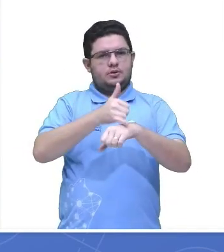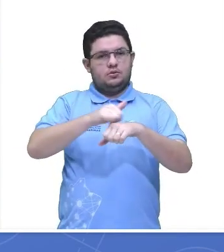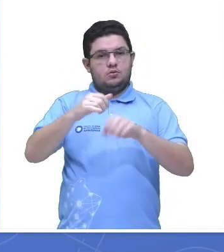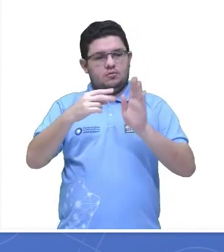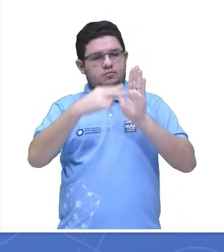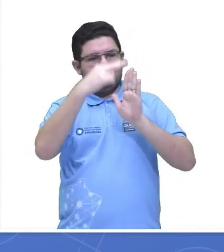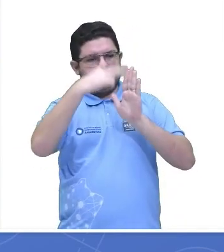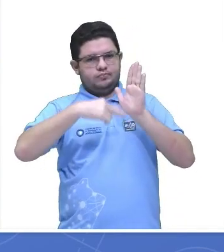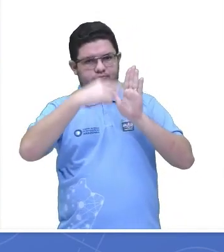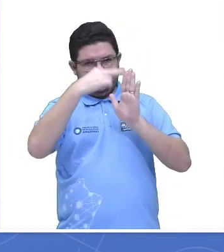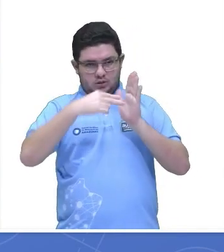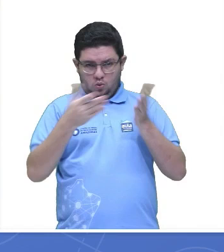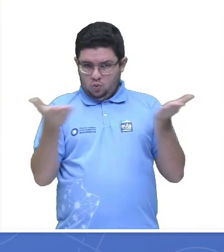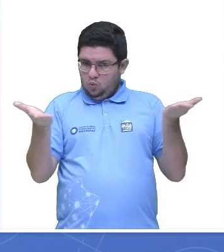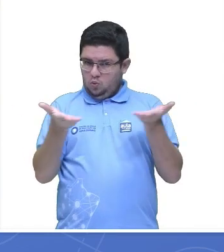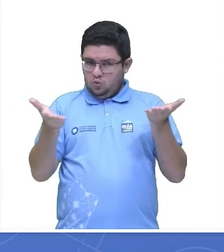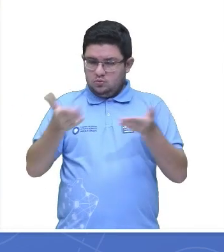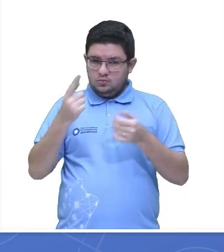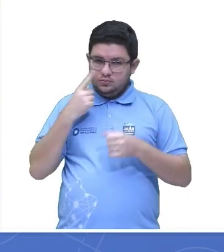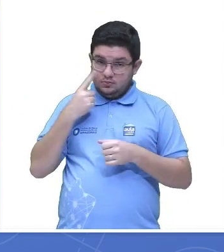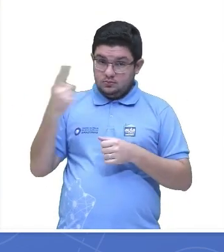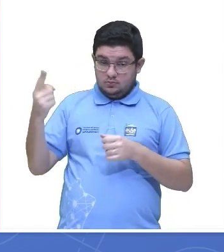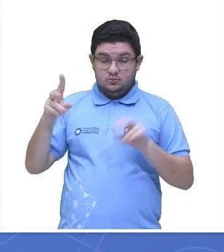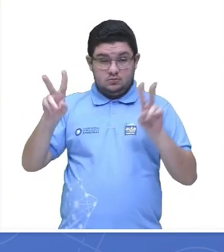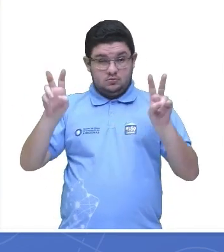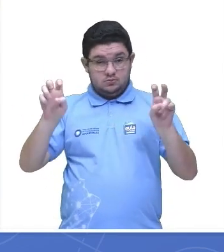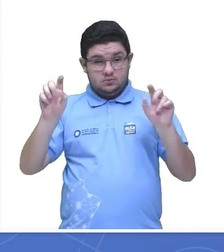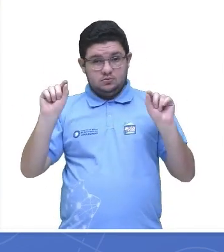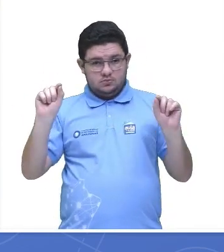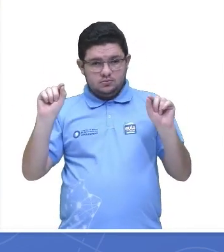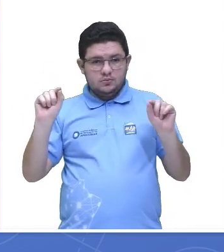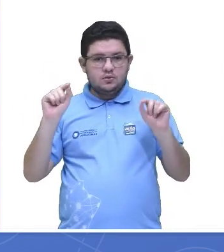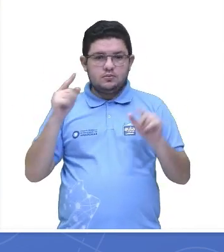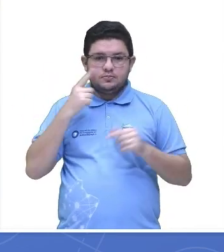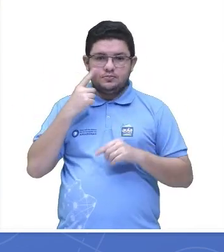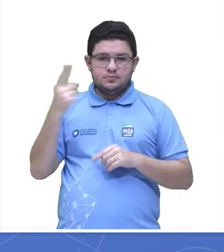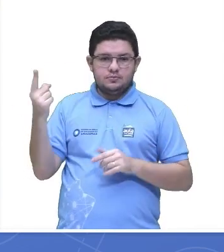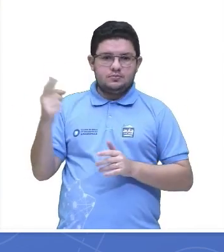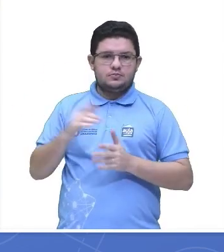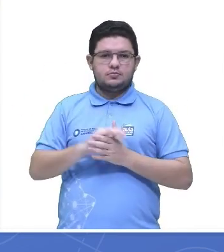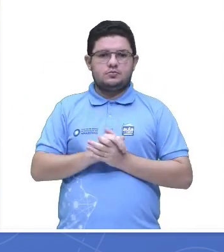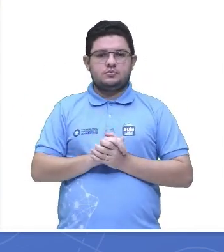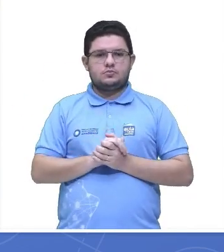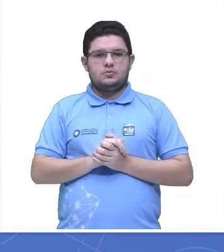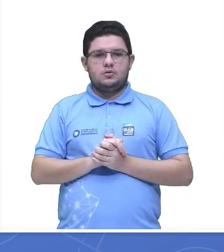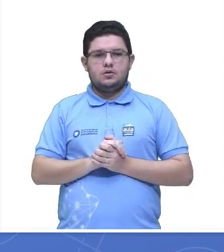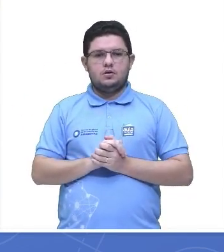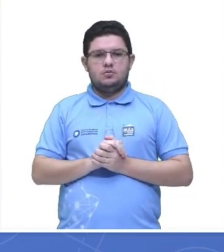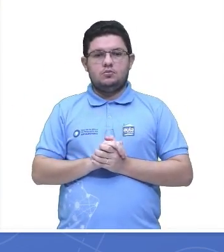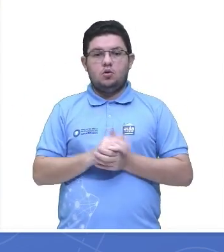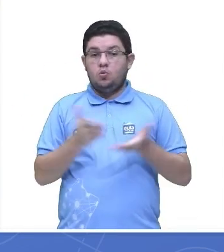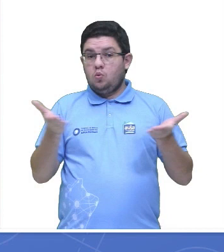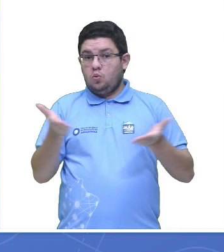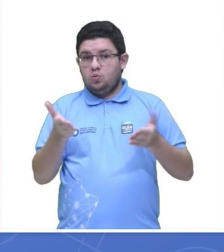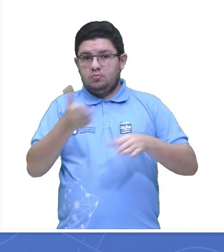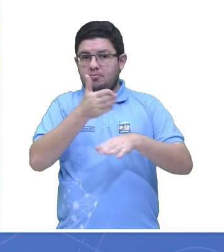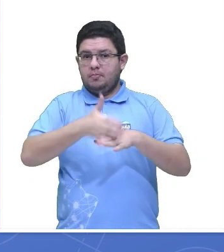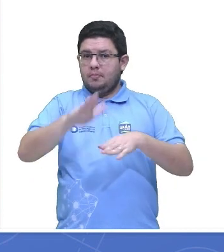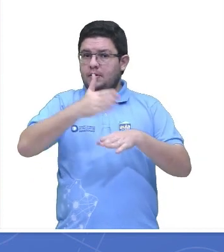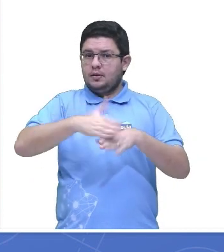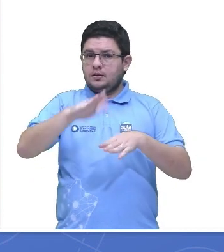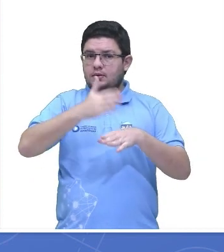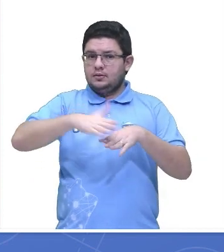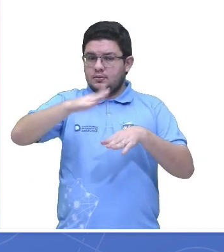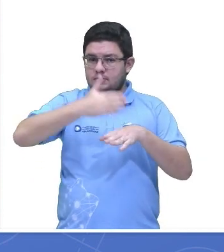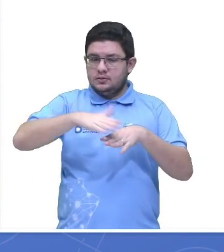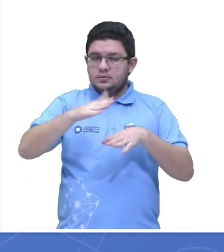que nós vamos ver na nossa aula de hoje sobre o praticando. Então, gente, hoje nós vamos colocar em prática, É o momento